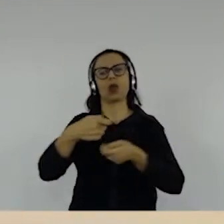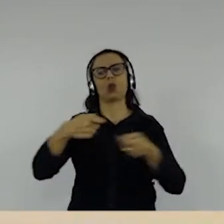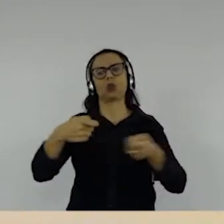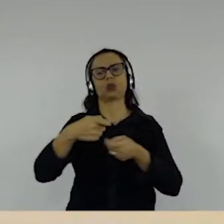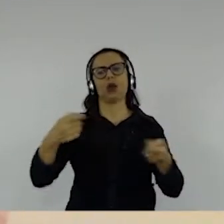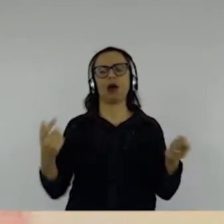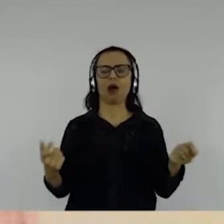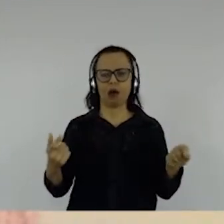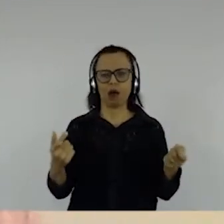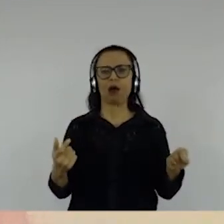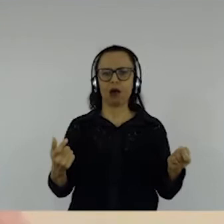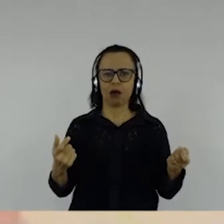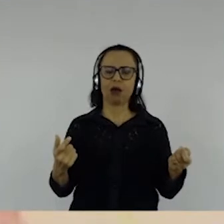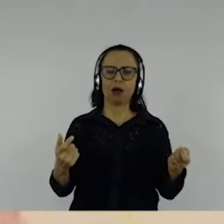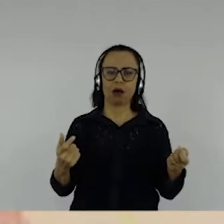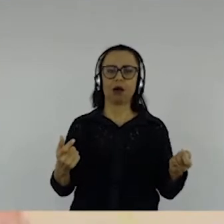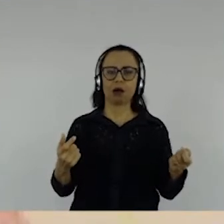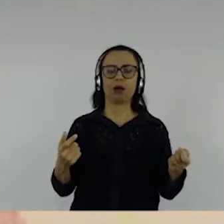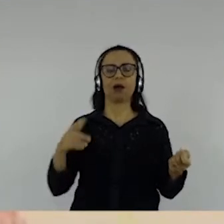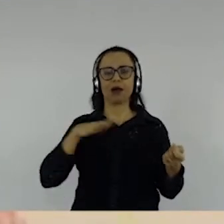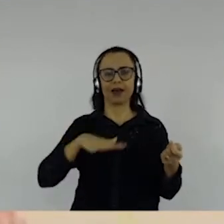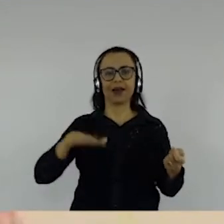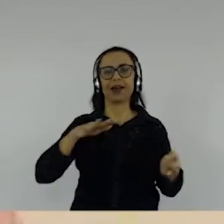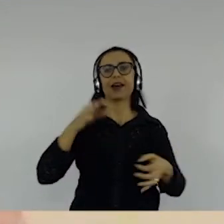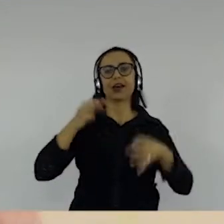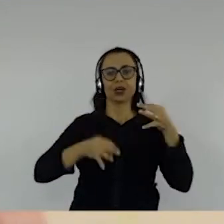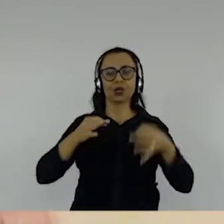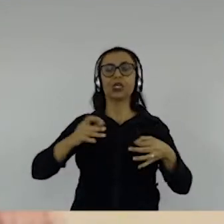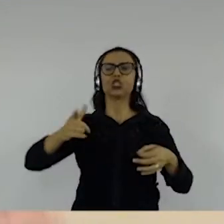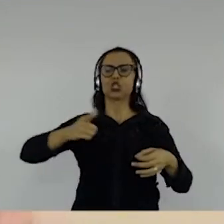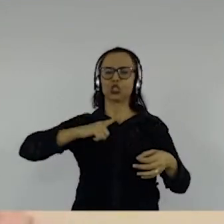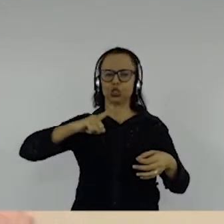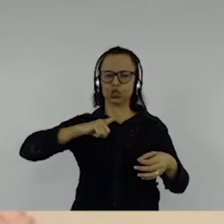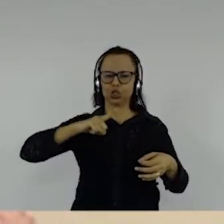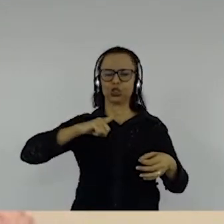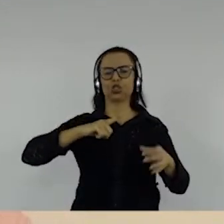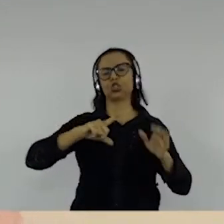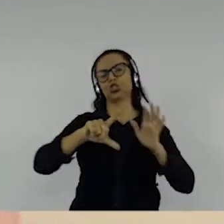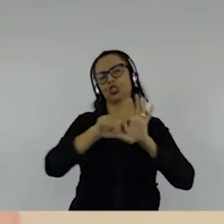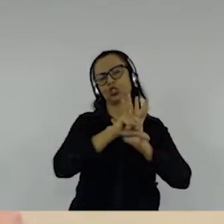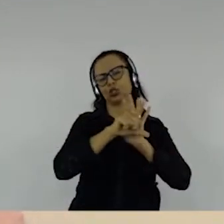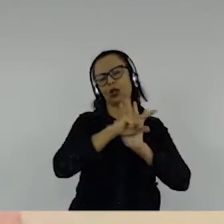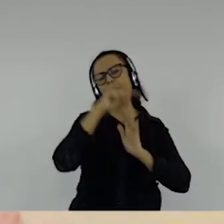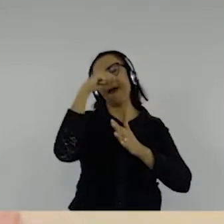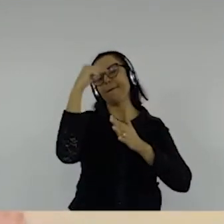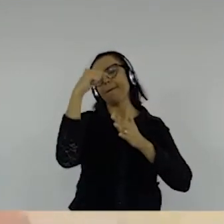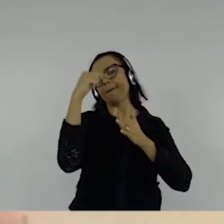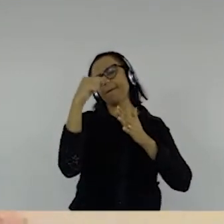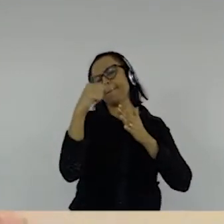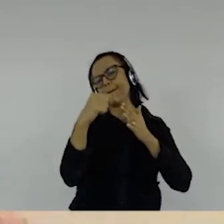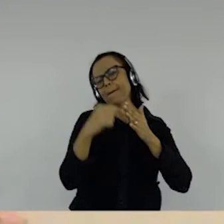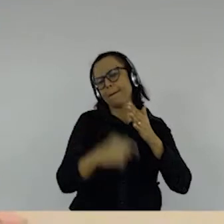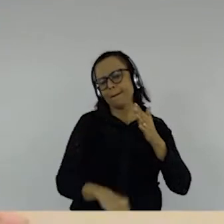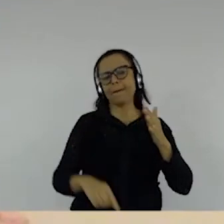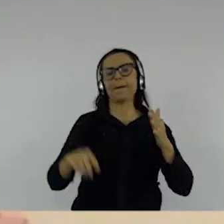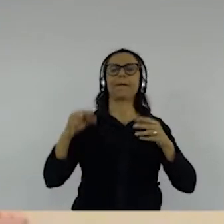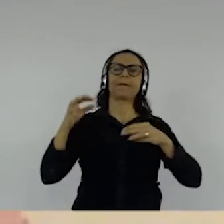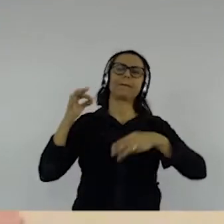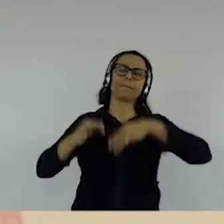essa. Ou seja, por mais que o ordenamento jurídico brasileiro tenha uma série de instrumentos, o ministro Belize muito bem